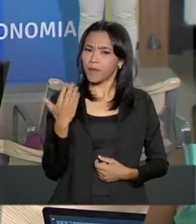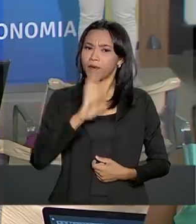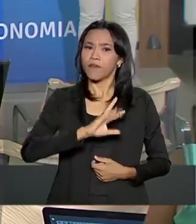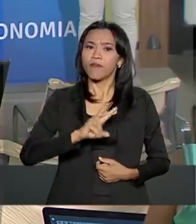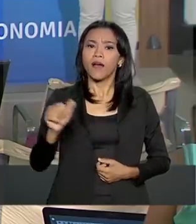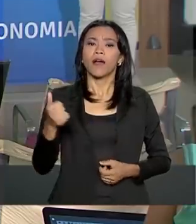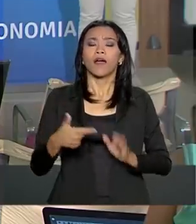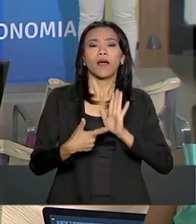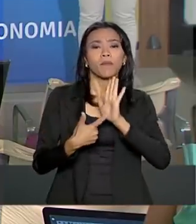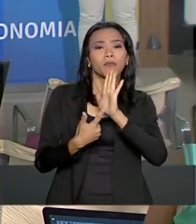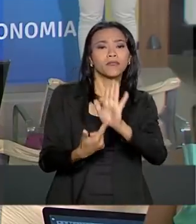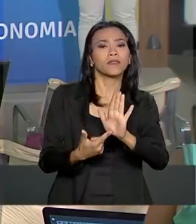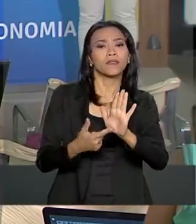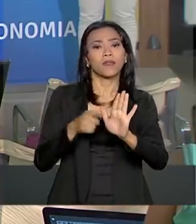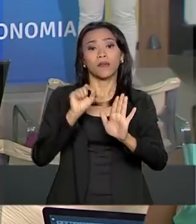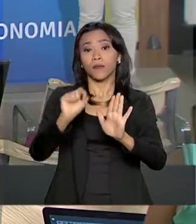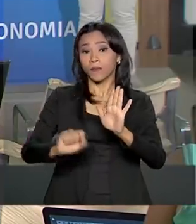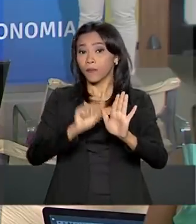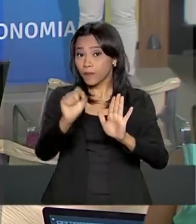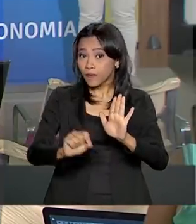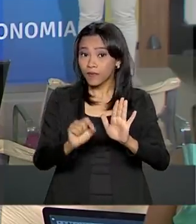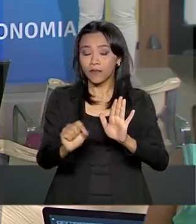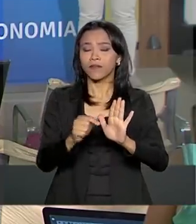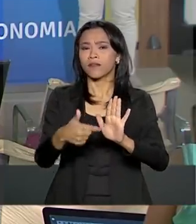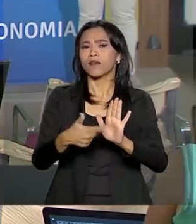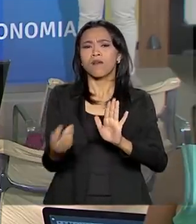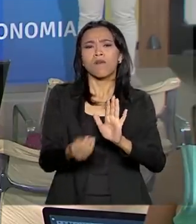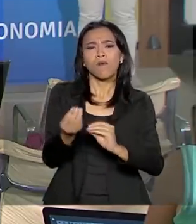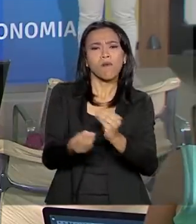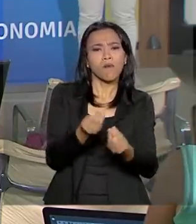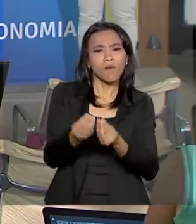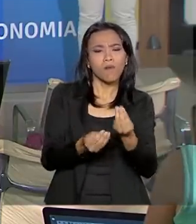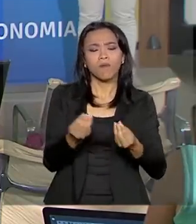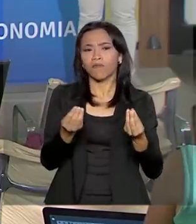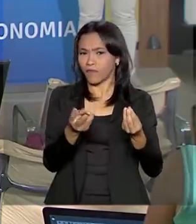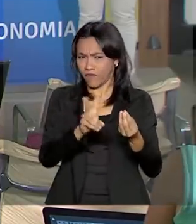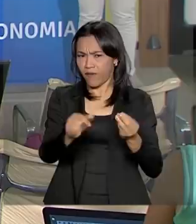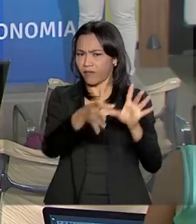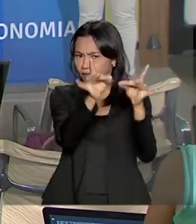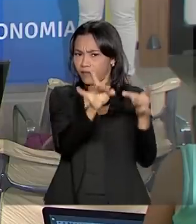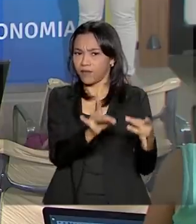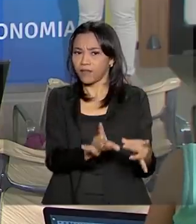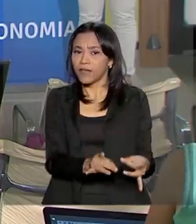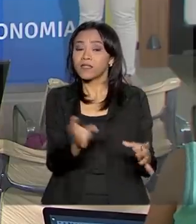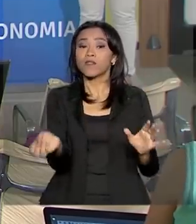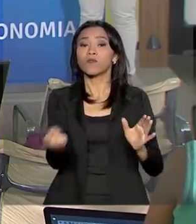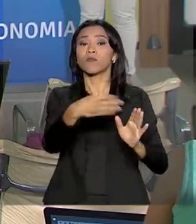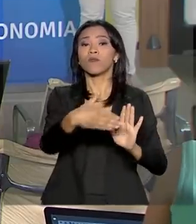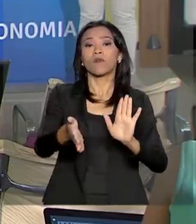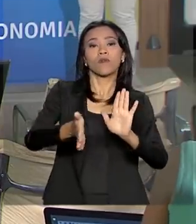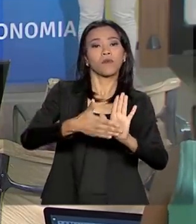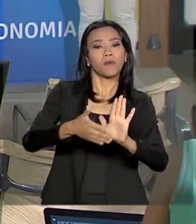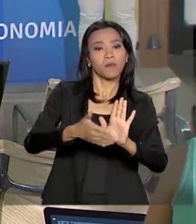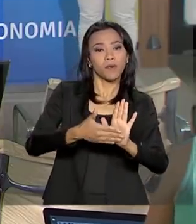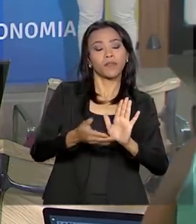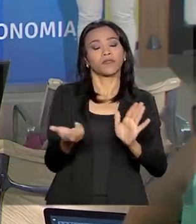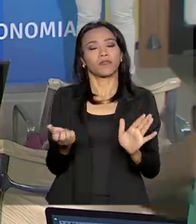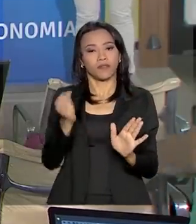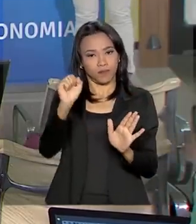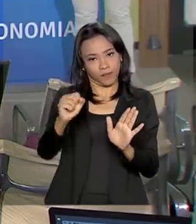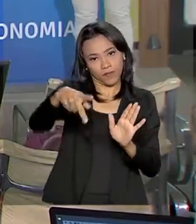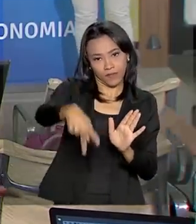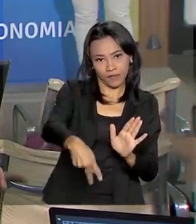parte de Previdência do Ministério da Economia vão apresentar como que fica, vão detalhar como fica essa nova proposta, essa nova